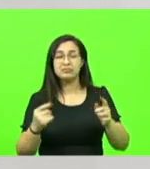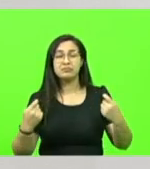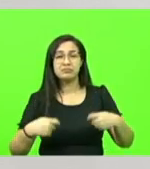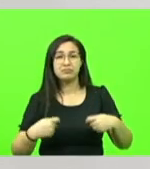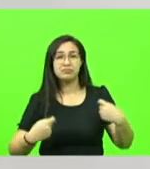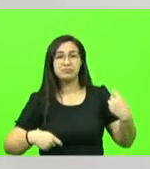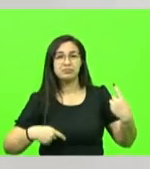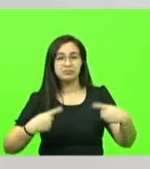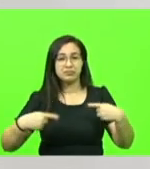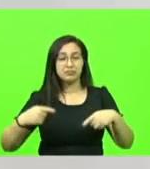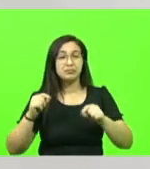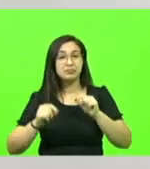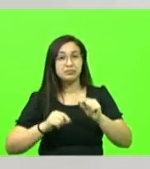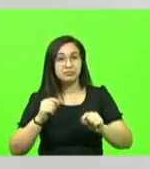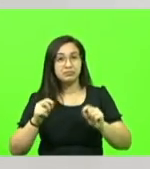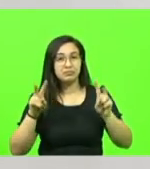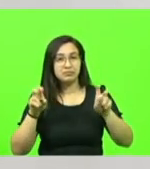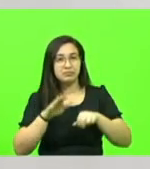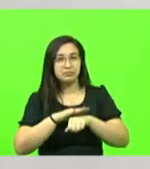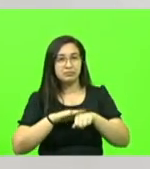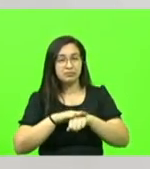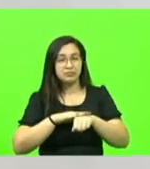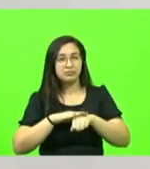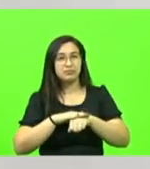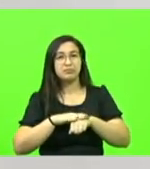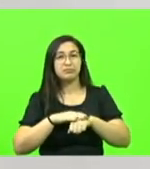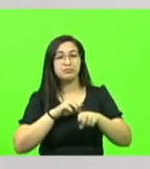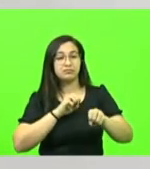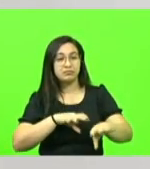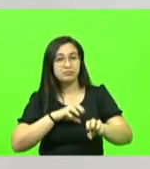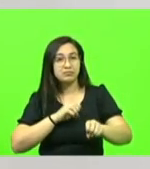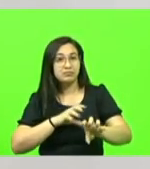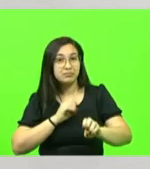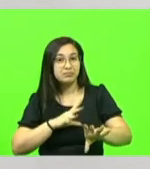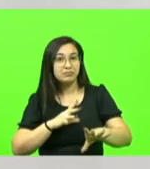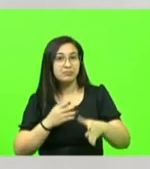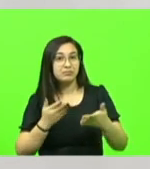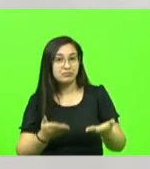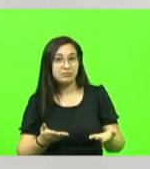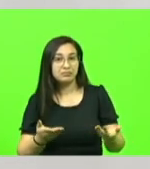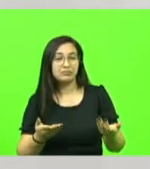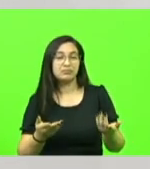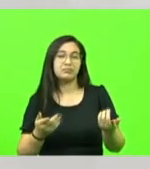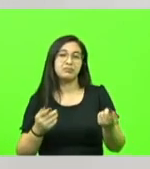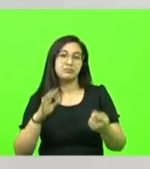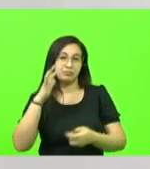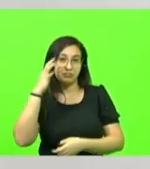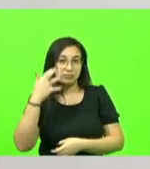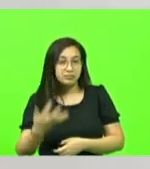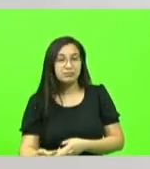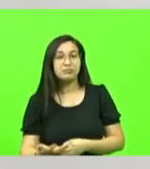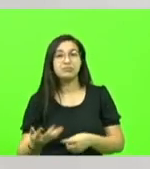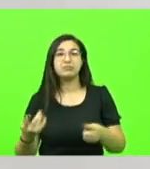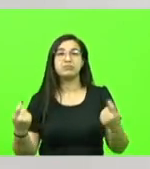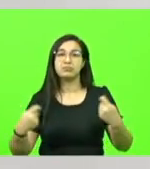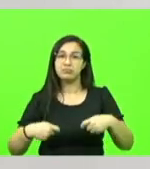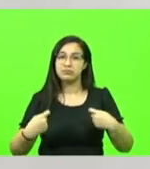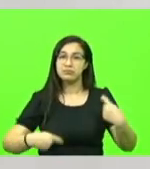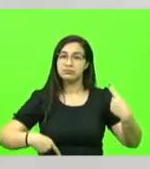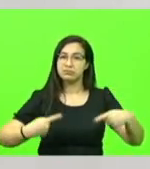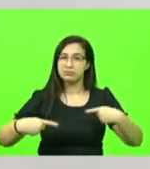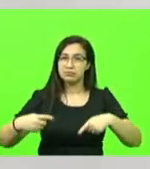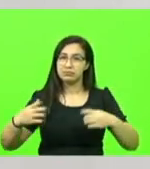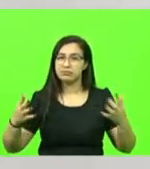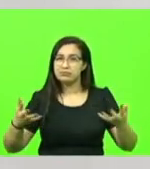de valorizar o profissional da educação, eu estou falando aqui em medir resultados, em fazer um debate sobre